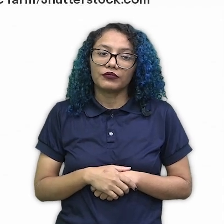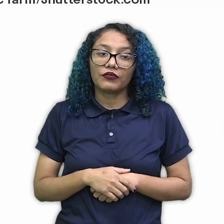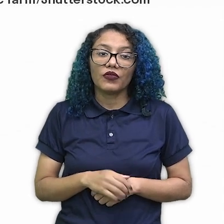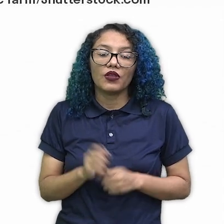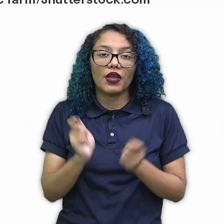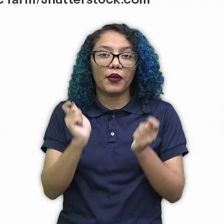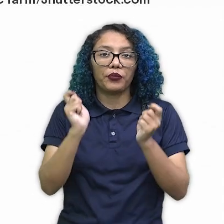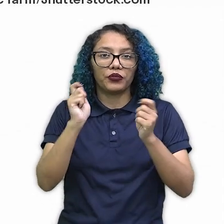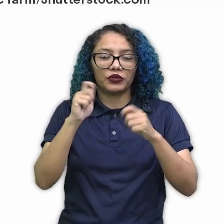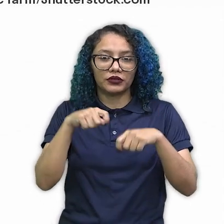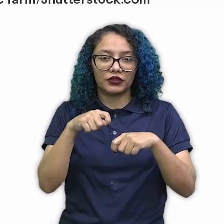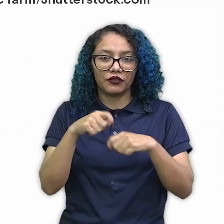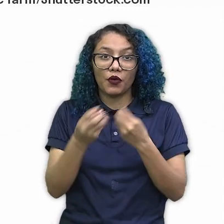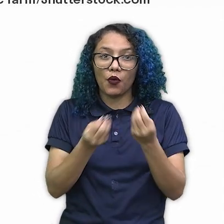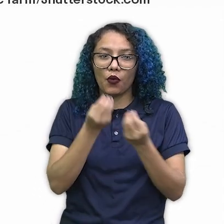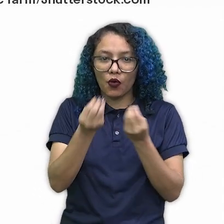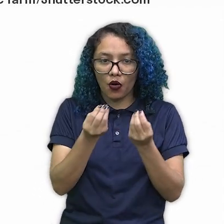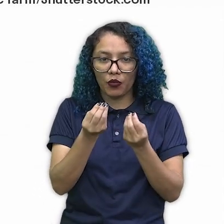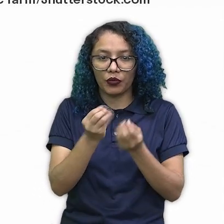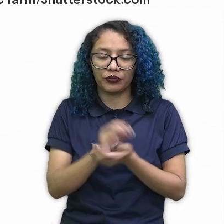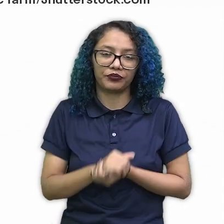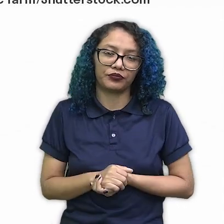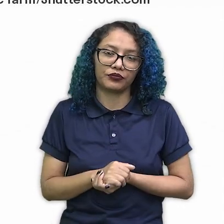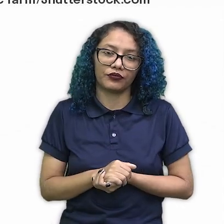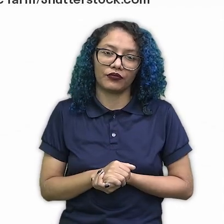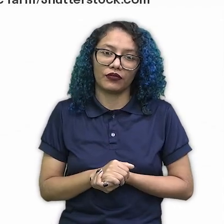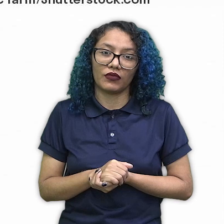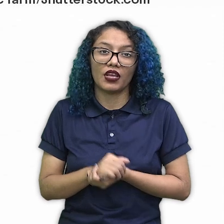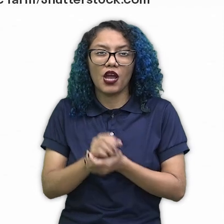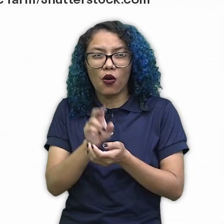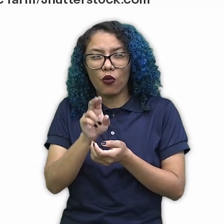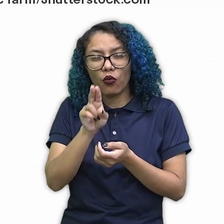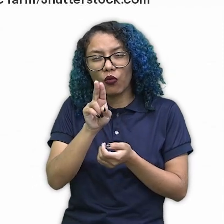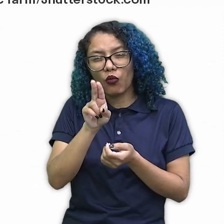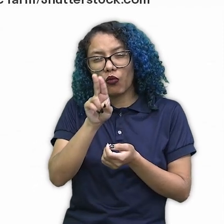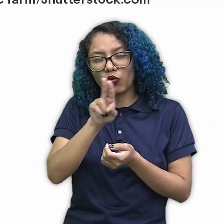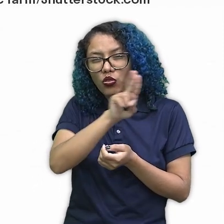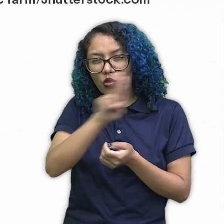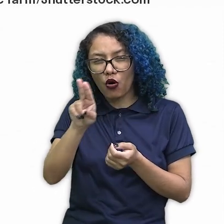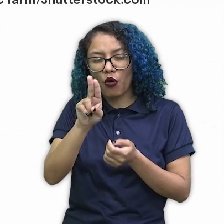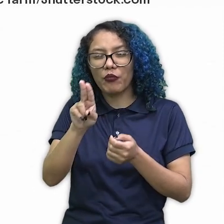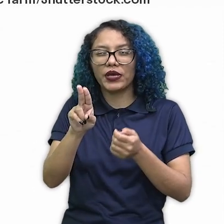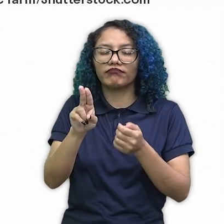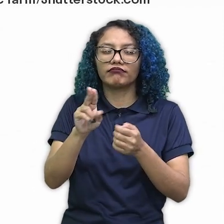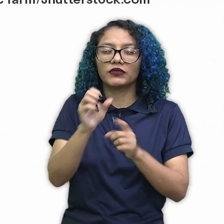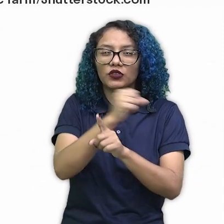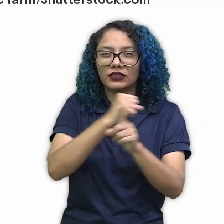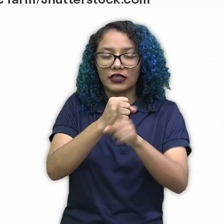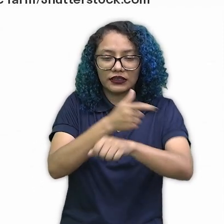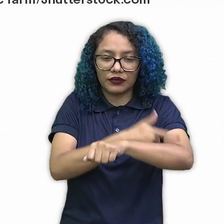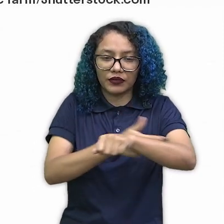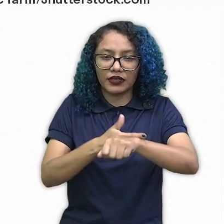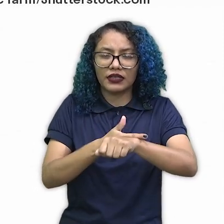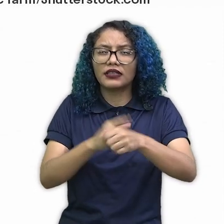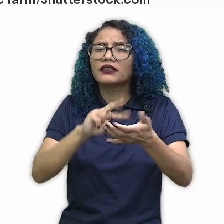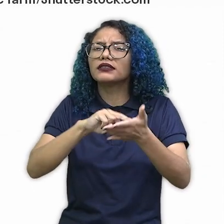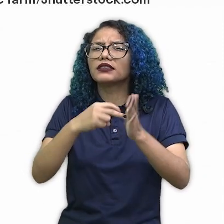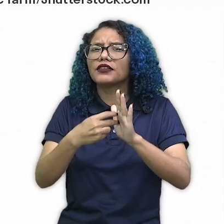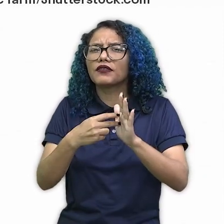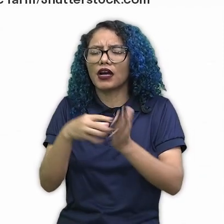de sociedade disciplinar. Era uma rede de pequenos